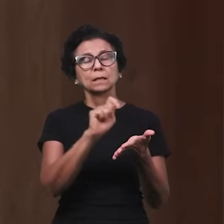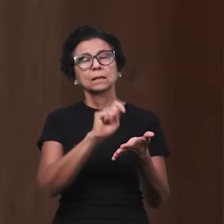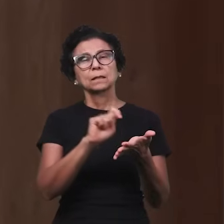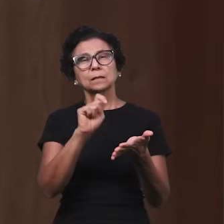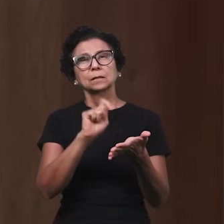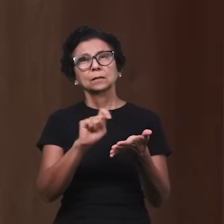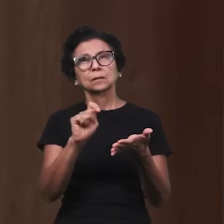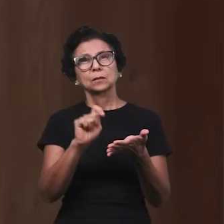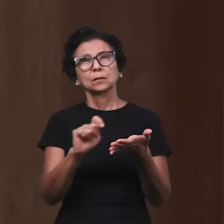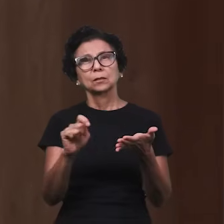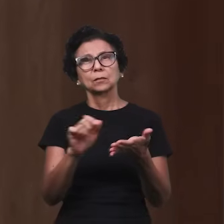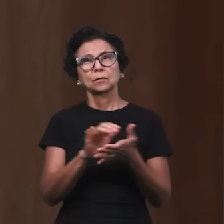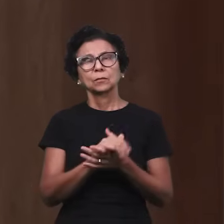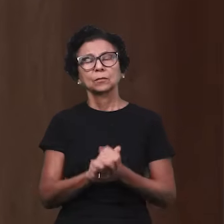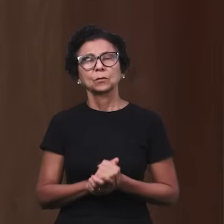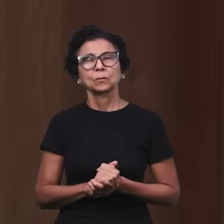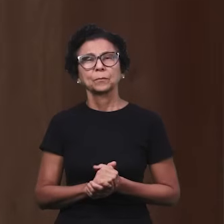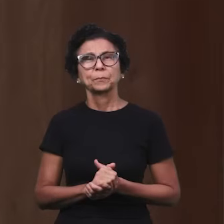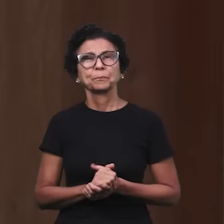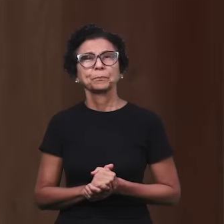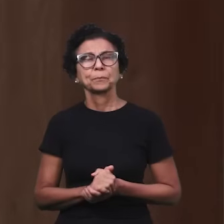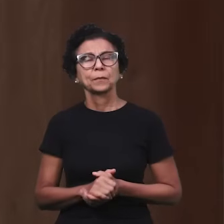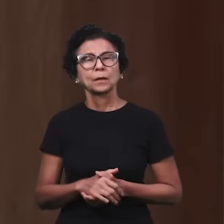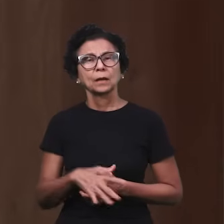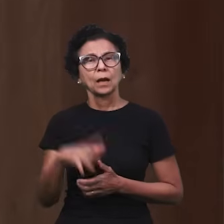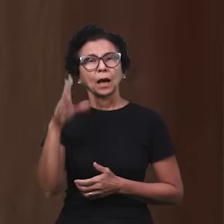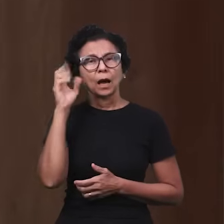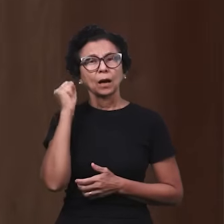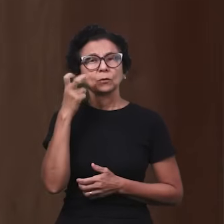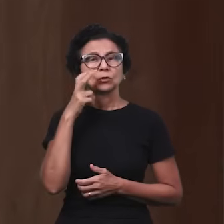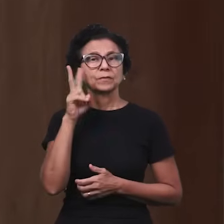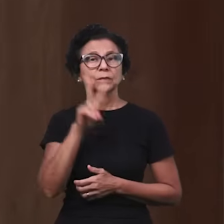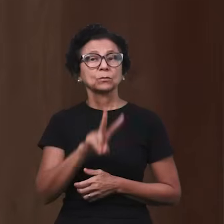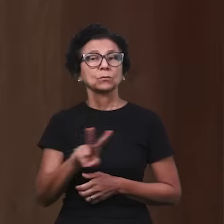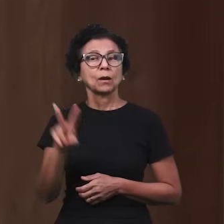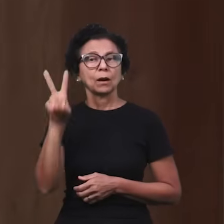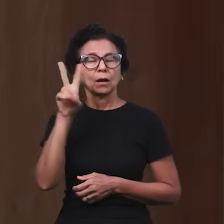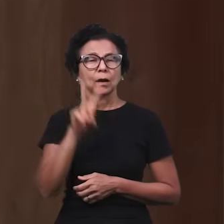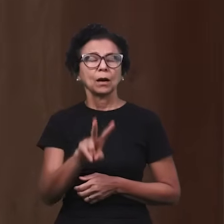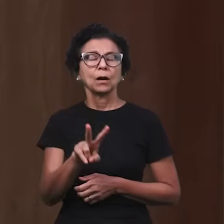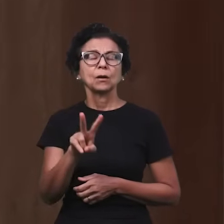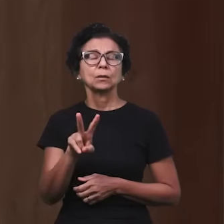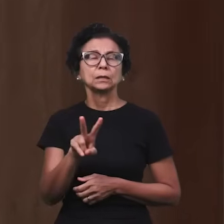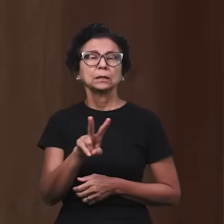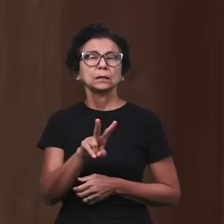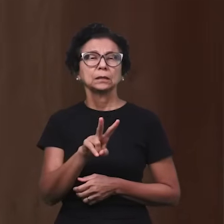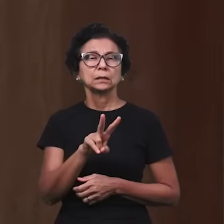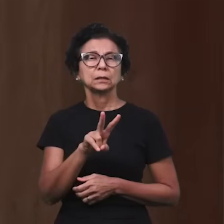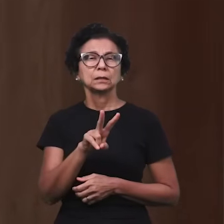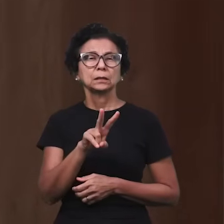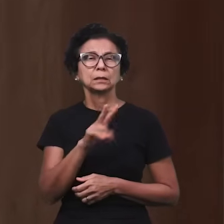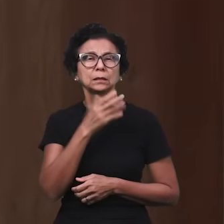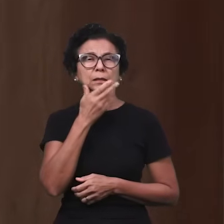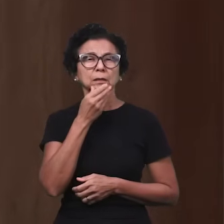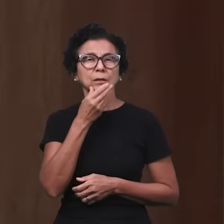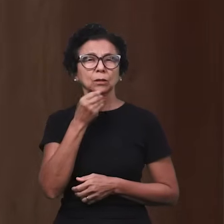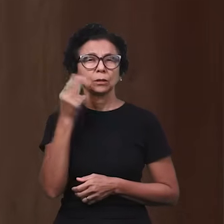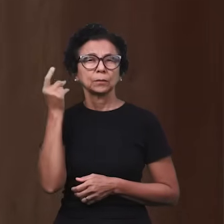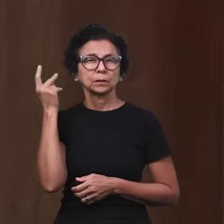ele escreve sobre o audiovisual, né? E interessante, ele começa a